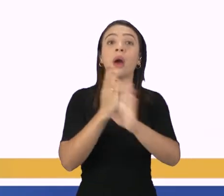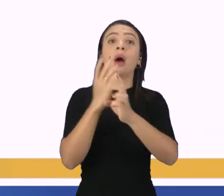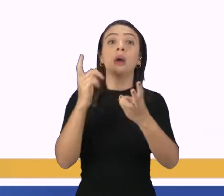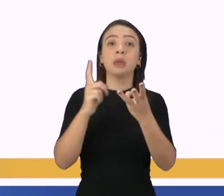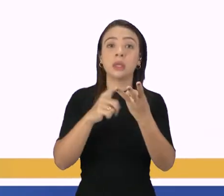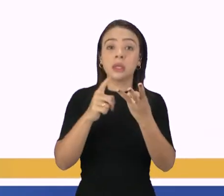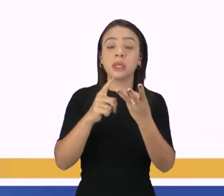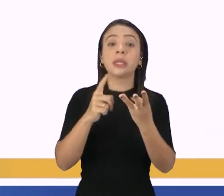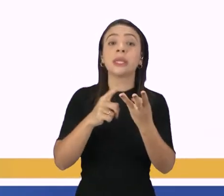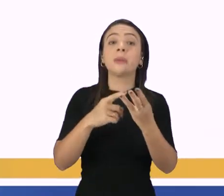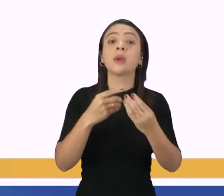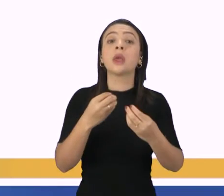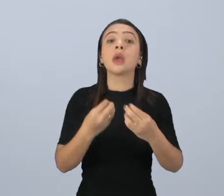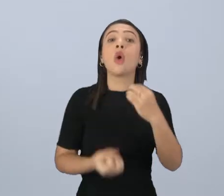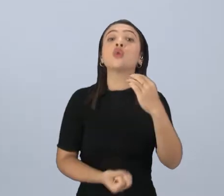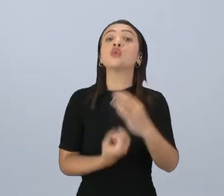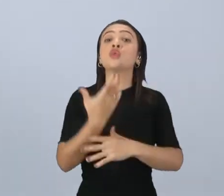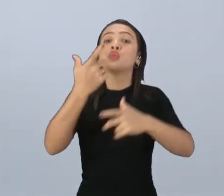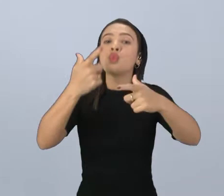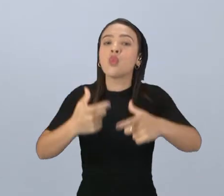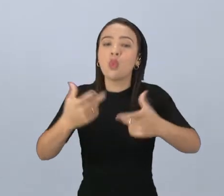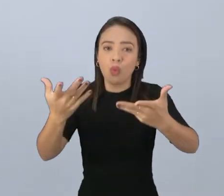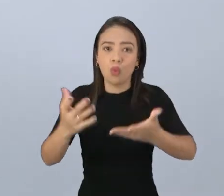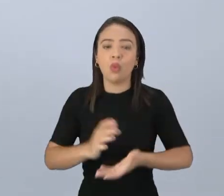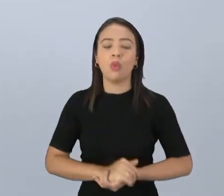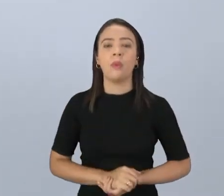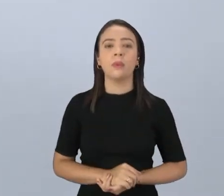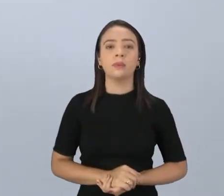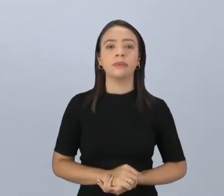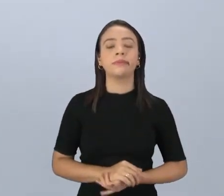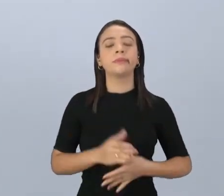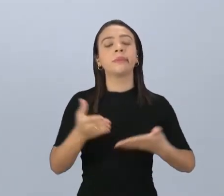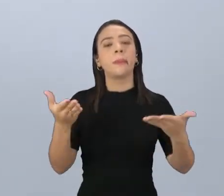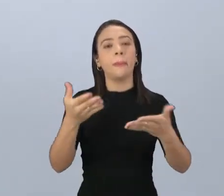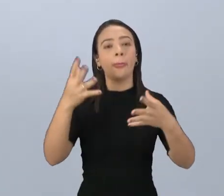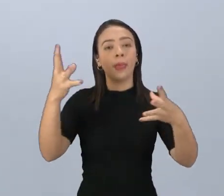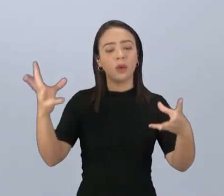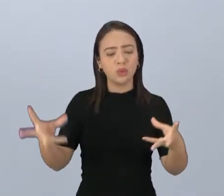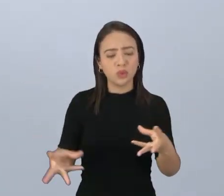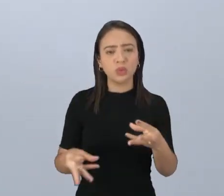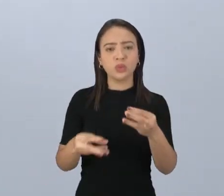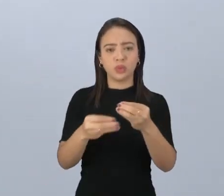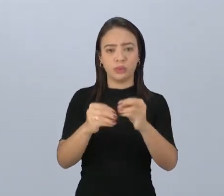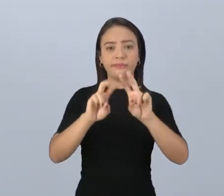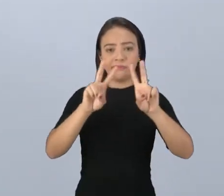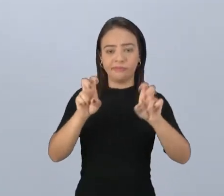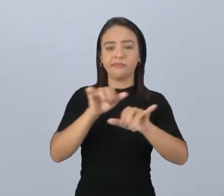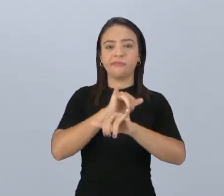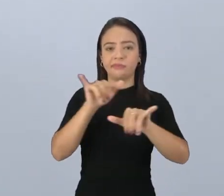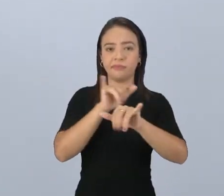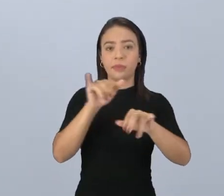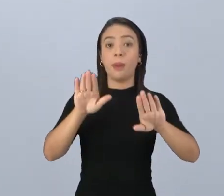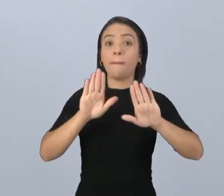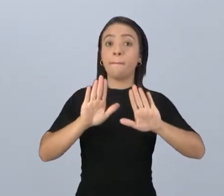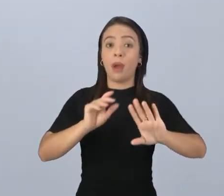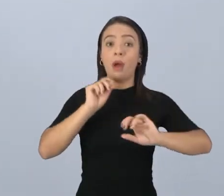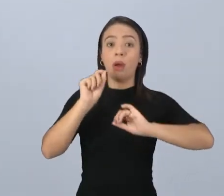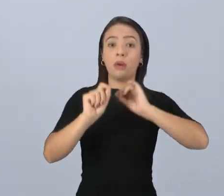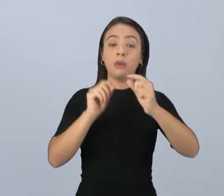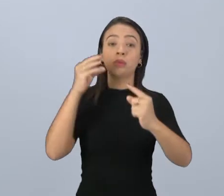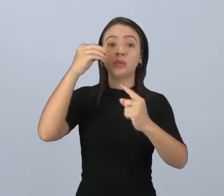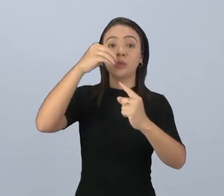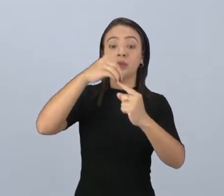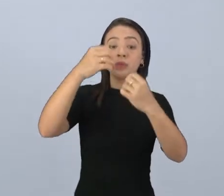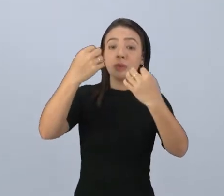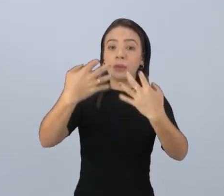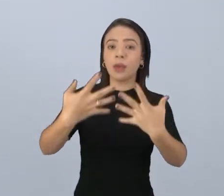da notícia. Bom, você fez agora uma pequena revisão sobre o gênero notícia, mas o nosso objetivo é